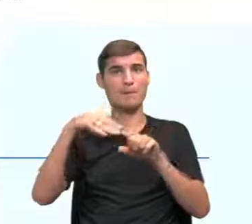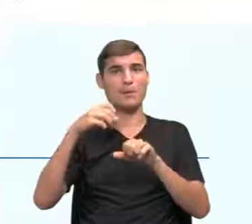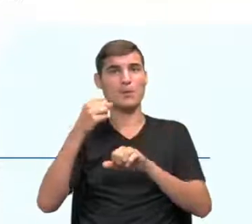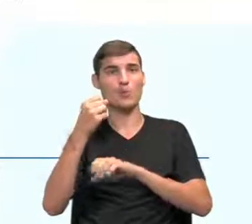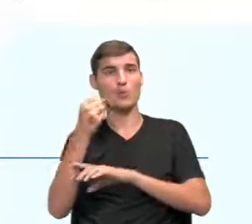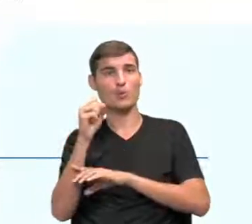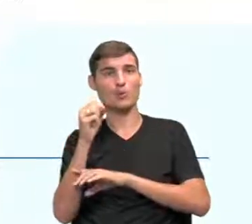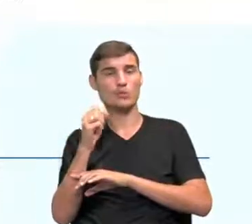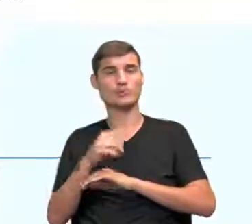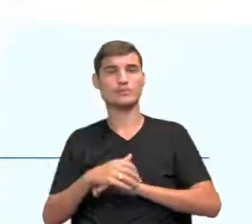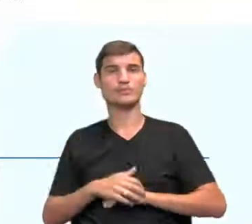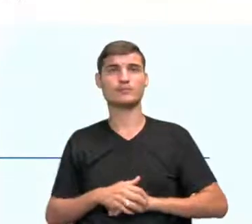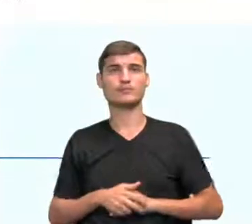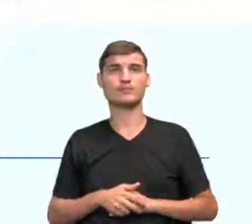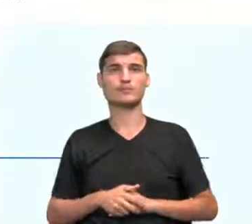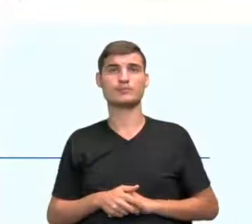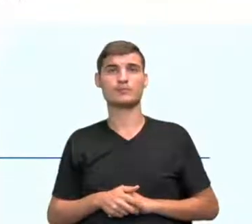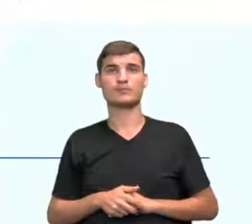PCM8.